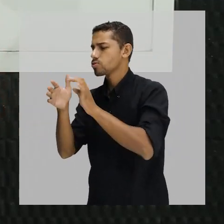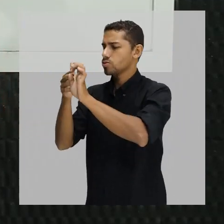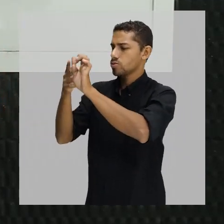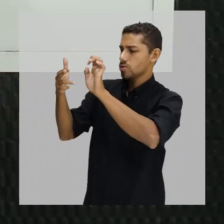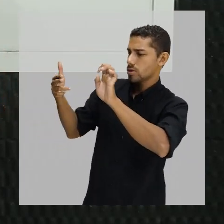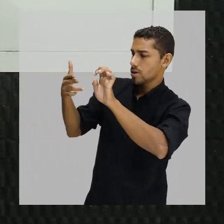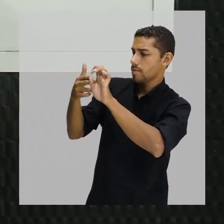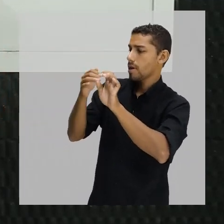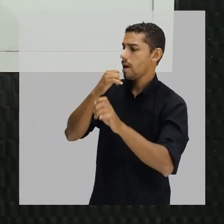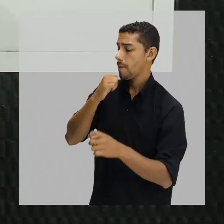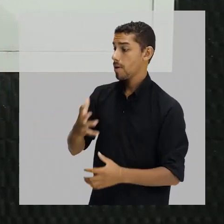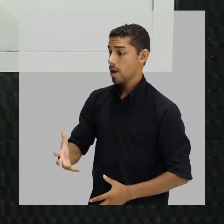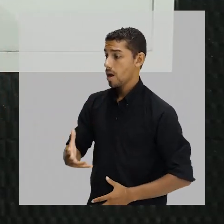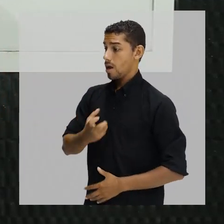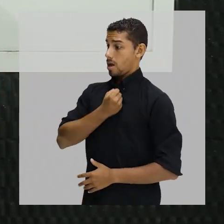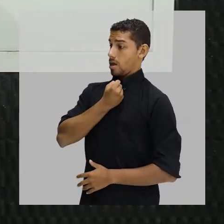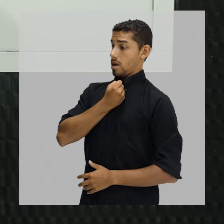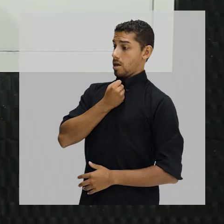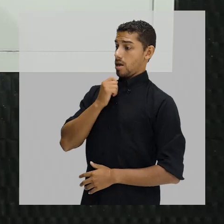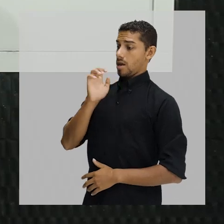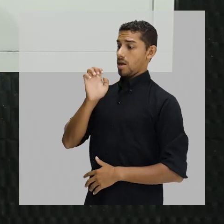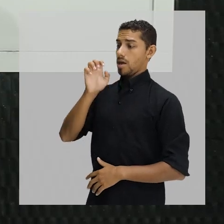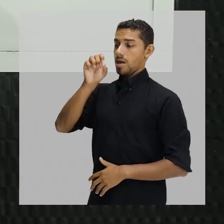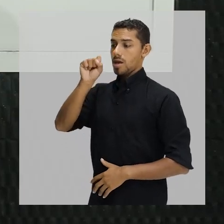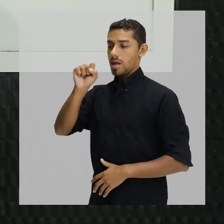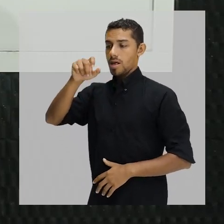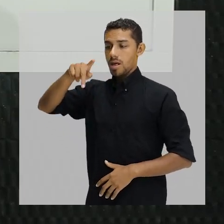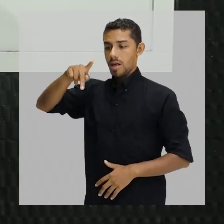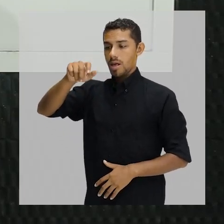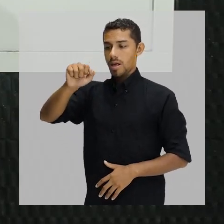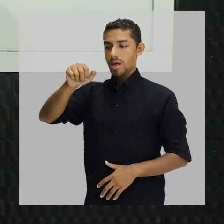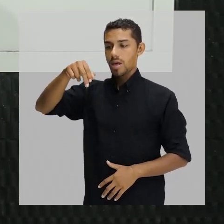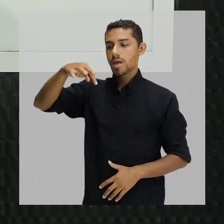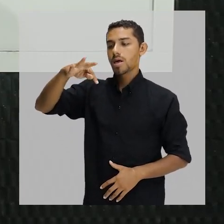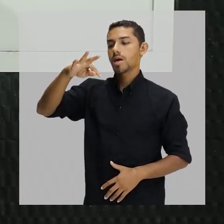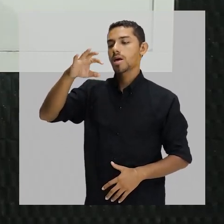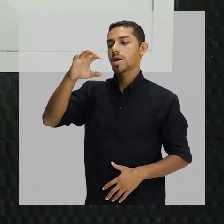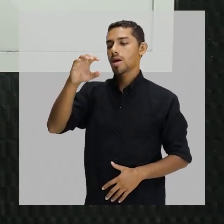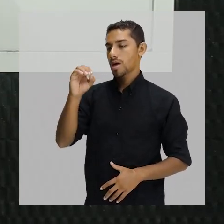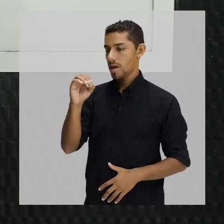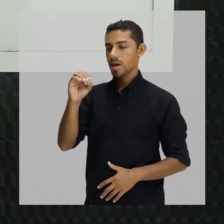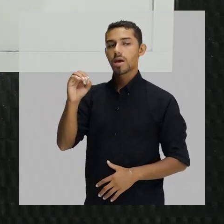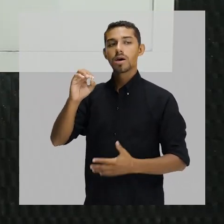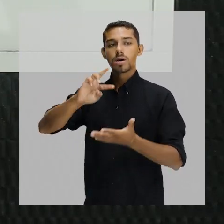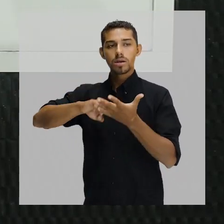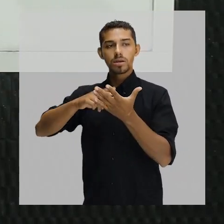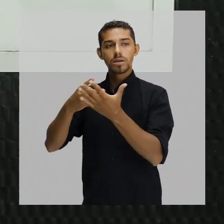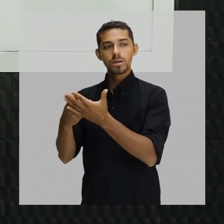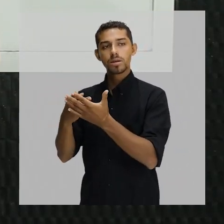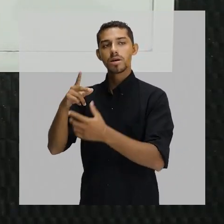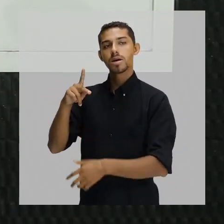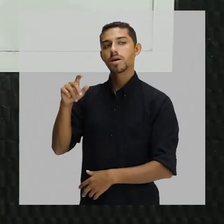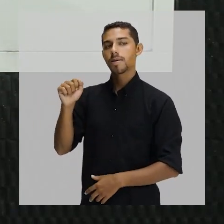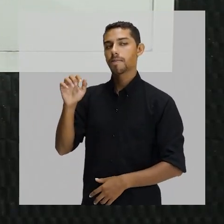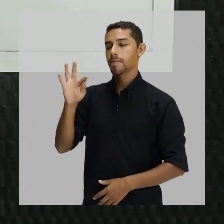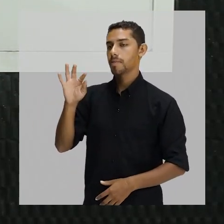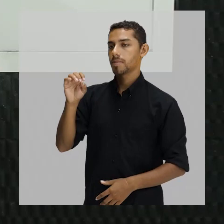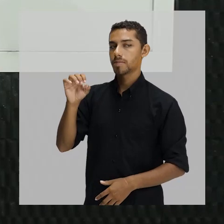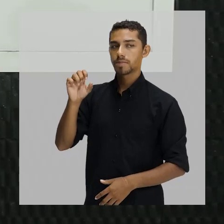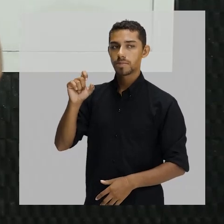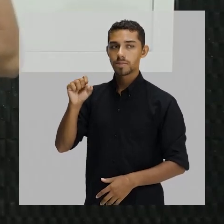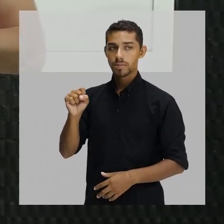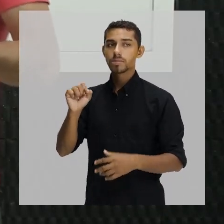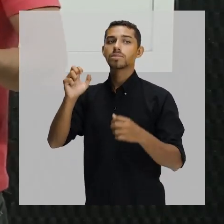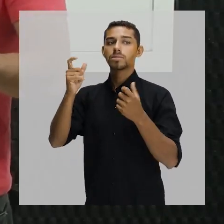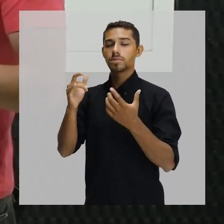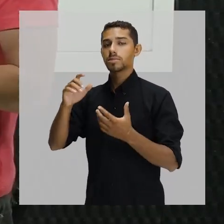o espanto também, olha, traduzindo a palavra pathos, ok? Que